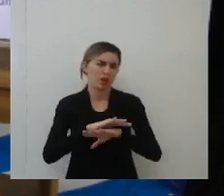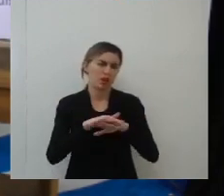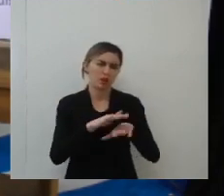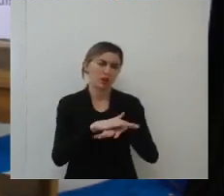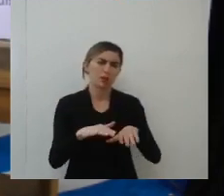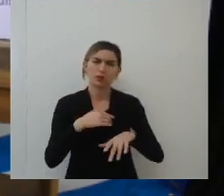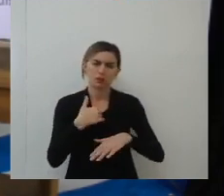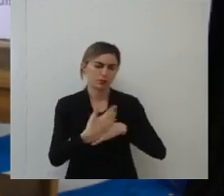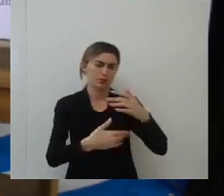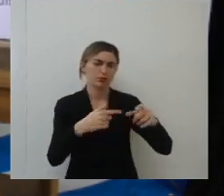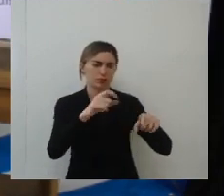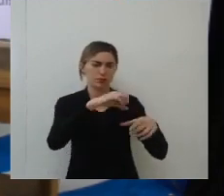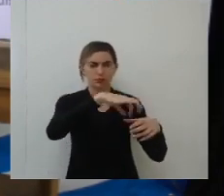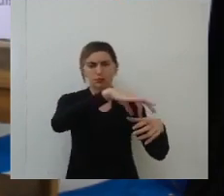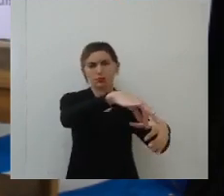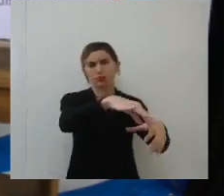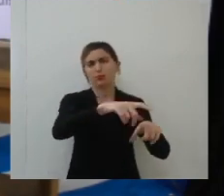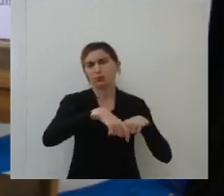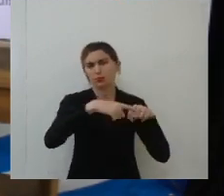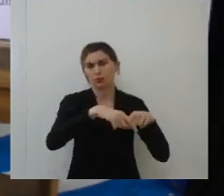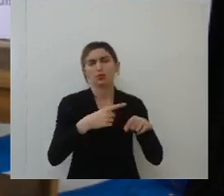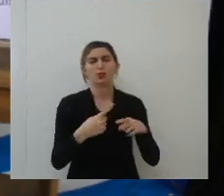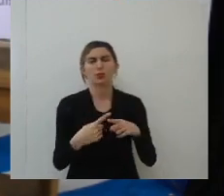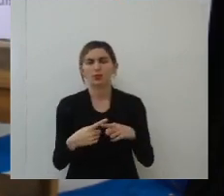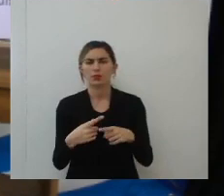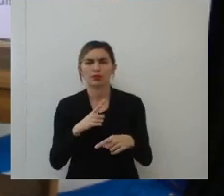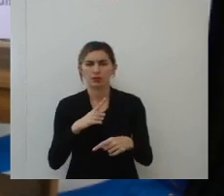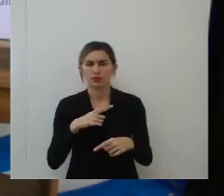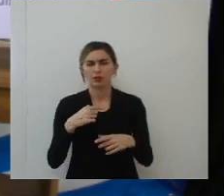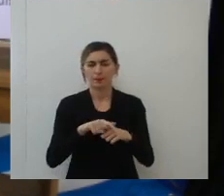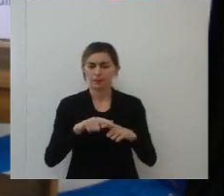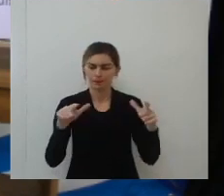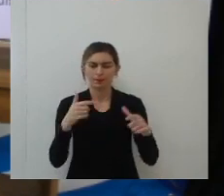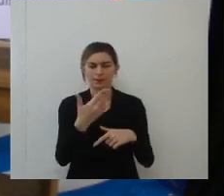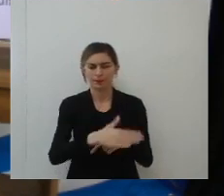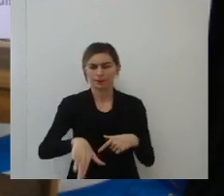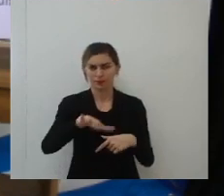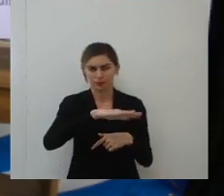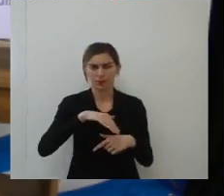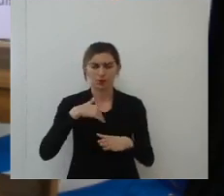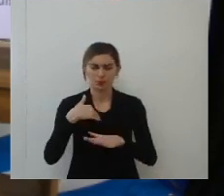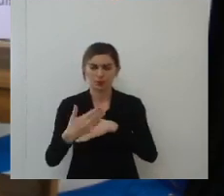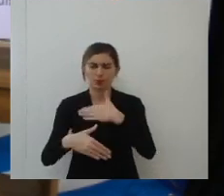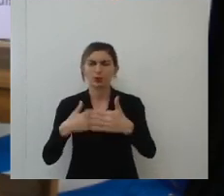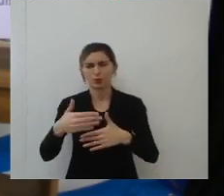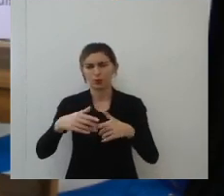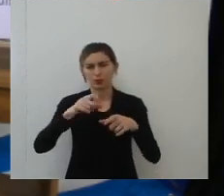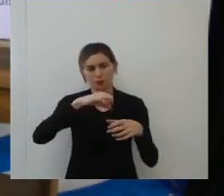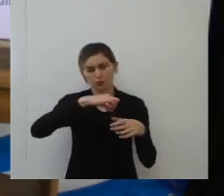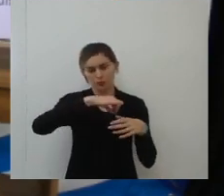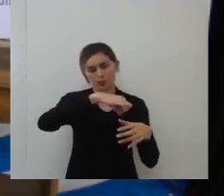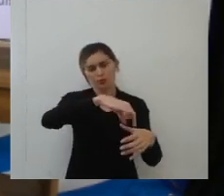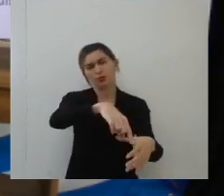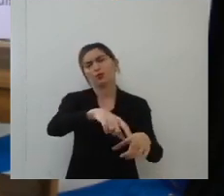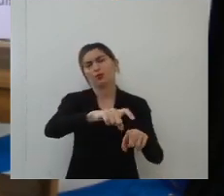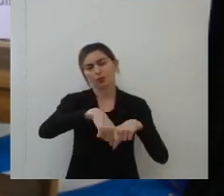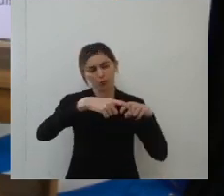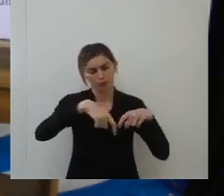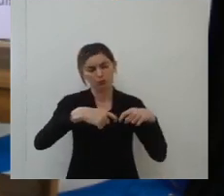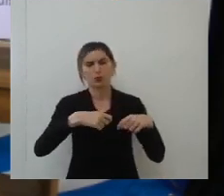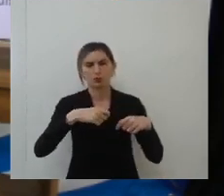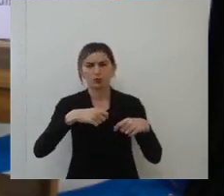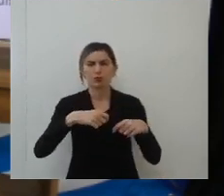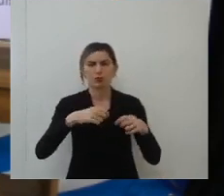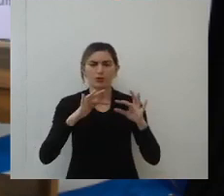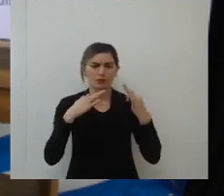acabando o processo de produção das áreas agrícolas. Tanto é que boa parte do processo de produção agrícola para a